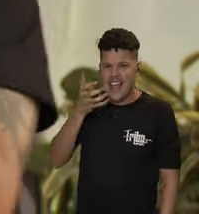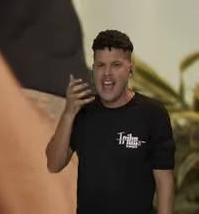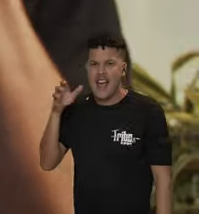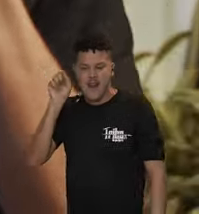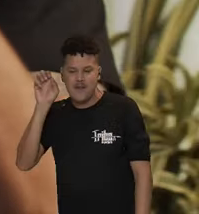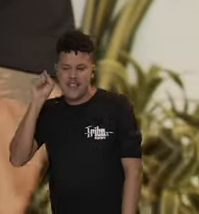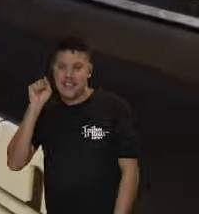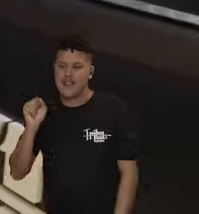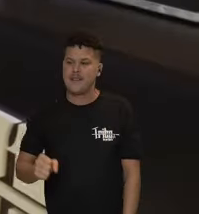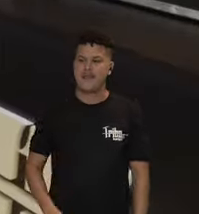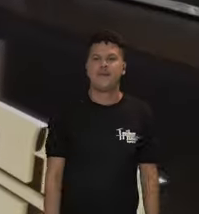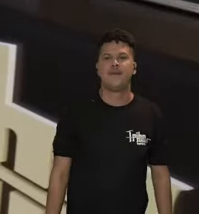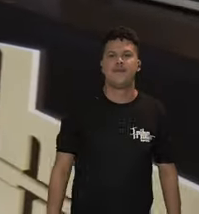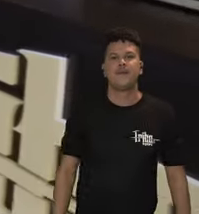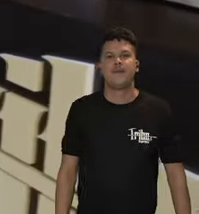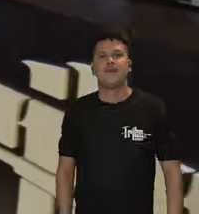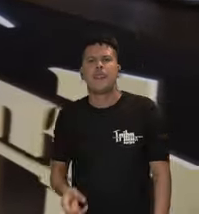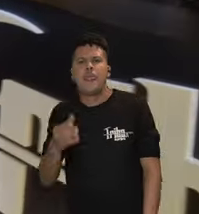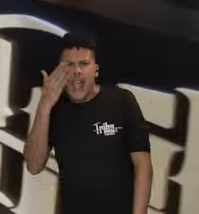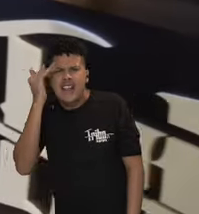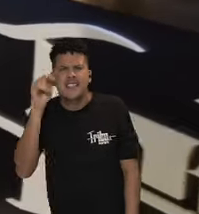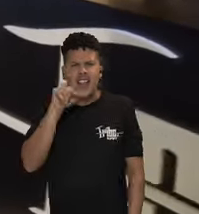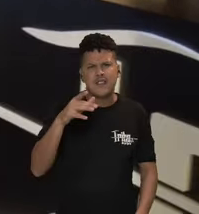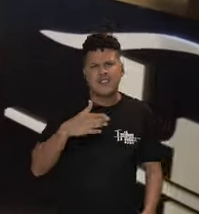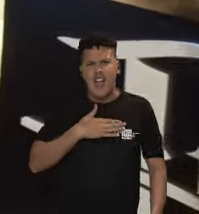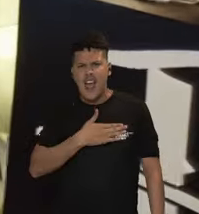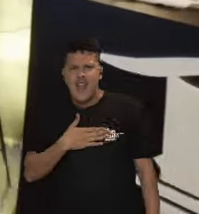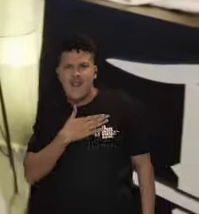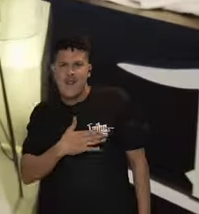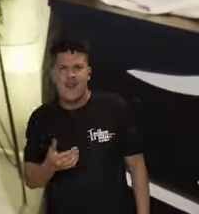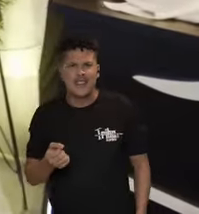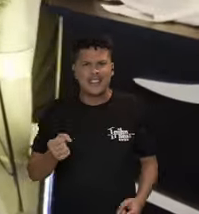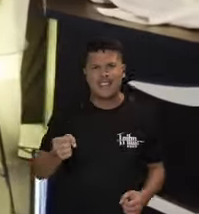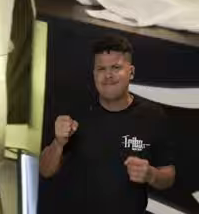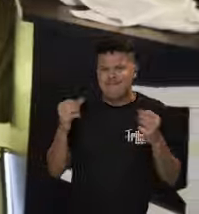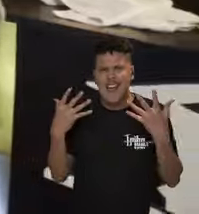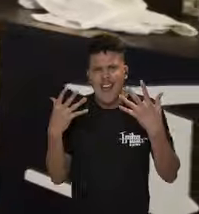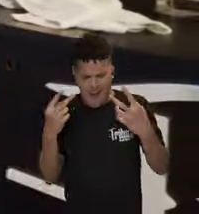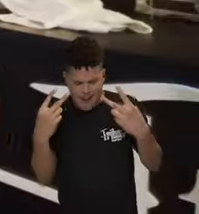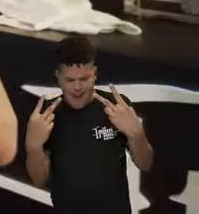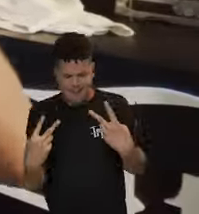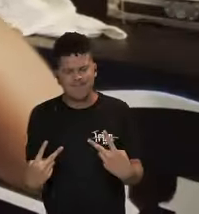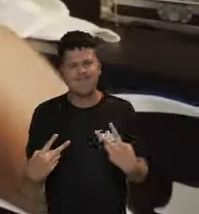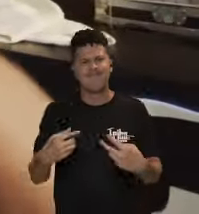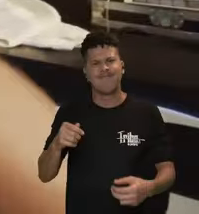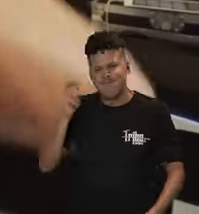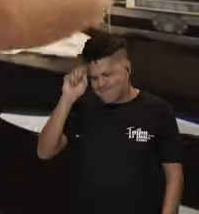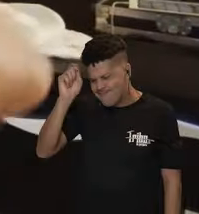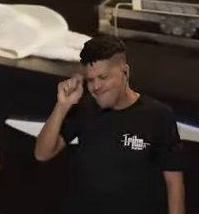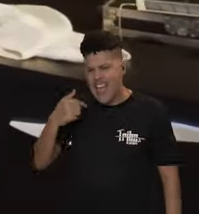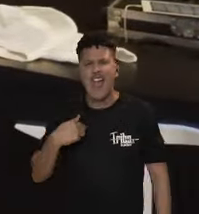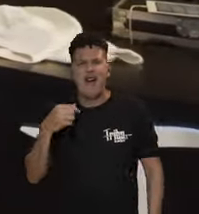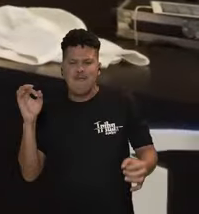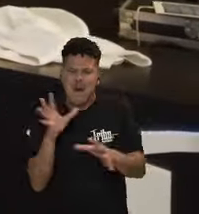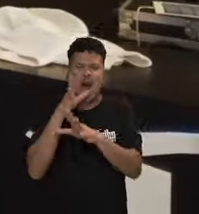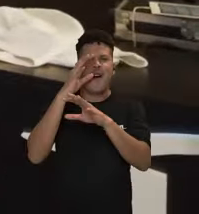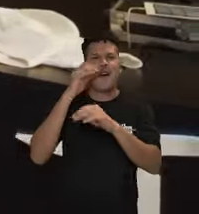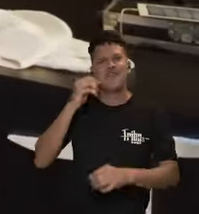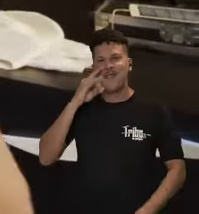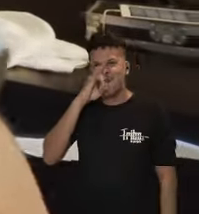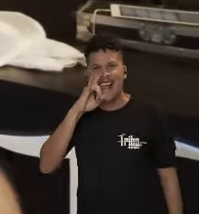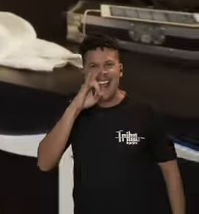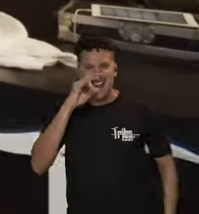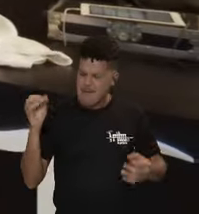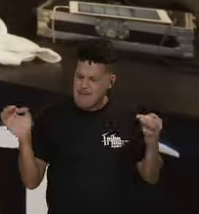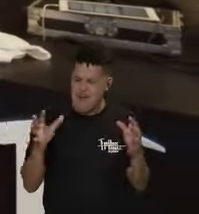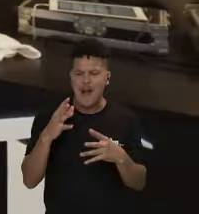ouvir. Yeah. Sei que cê gosta disso, olha aqui pro bandido, ó. tô pronto pro perigo e pronto pra te ver